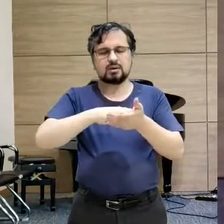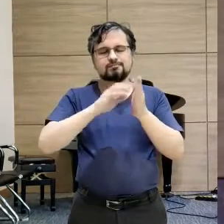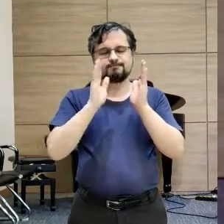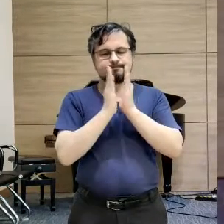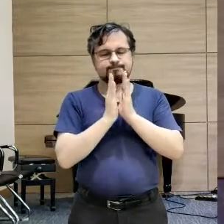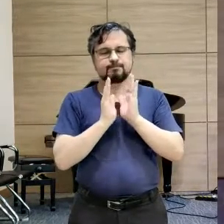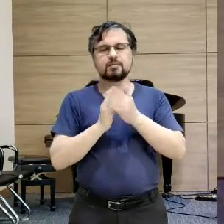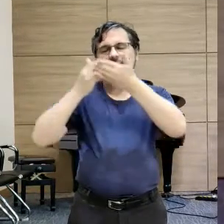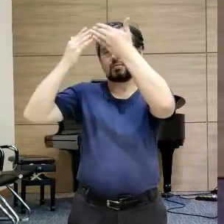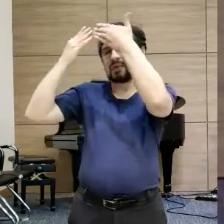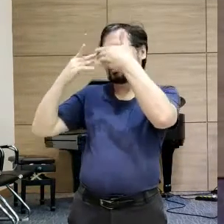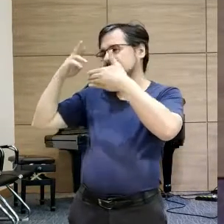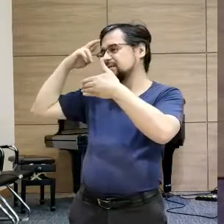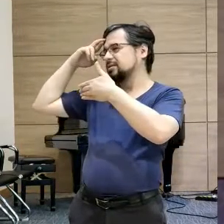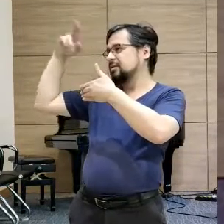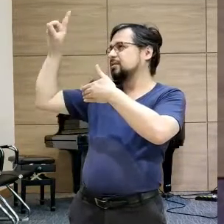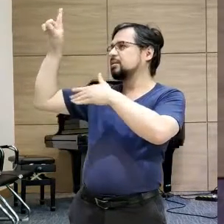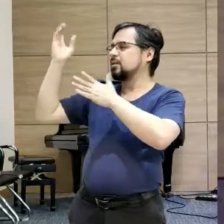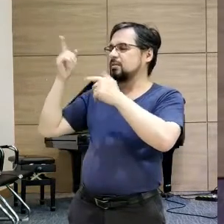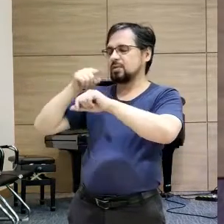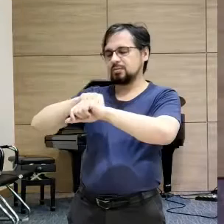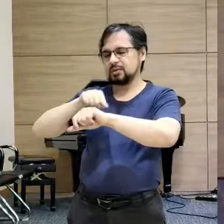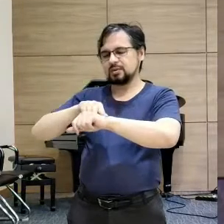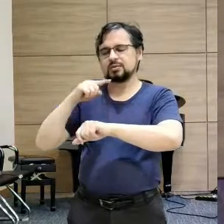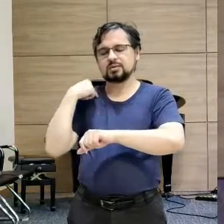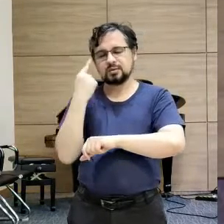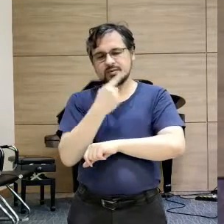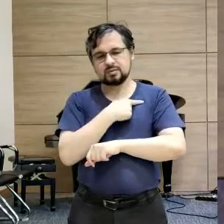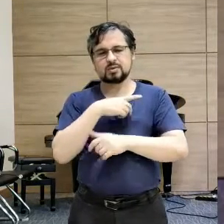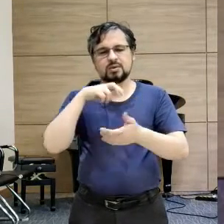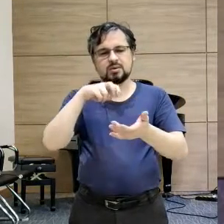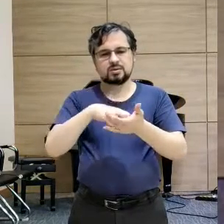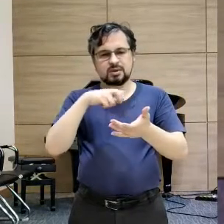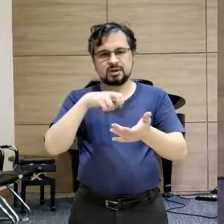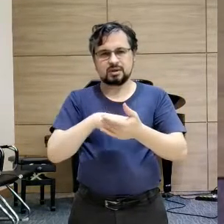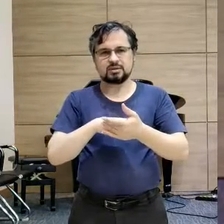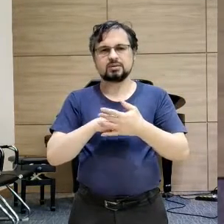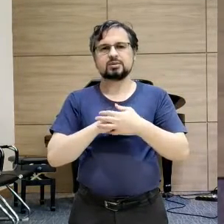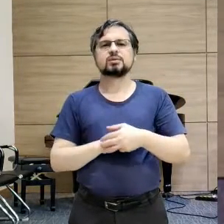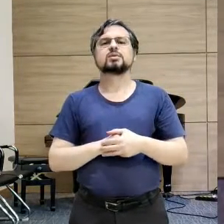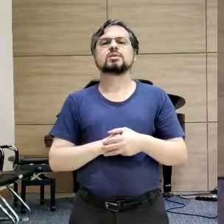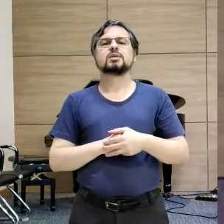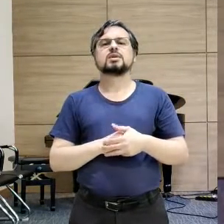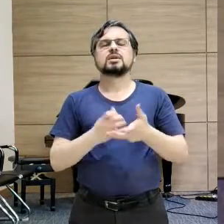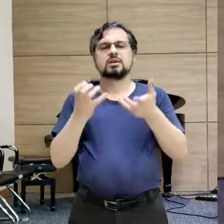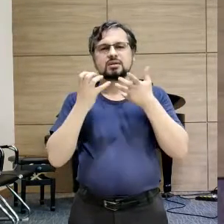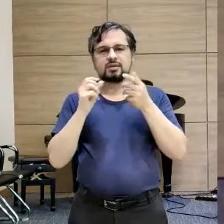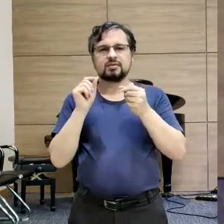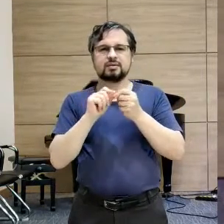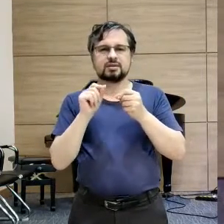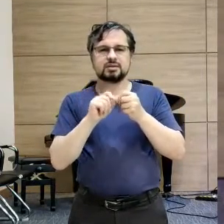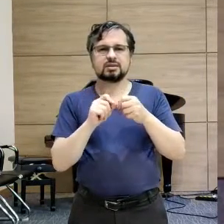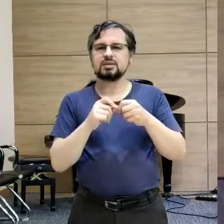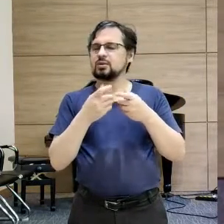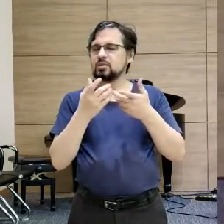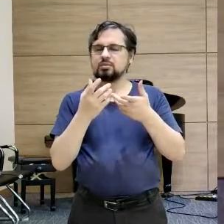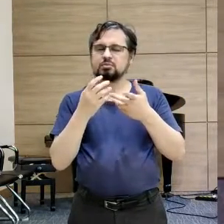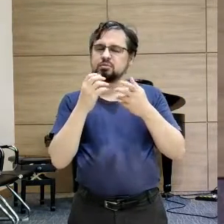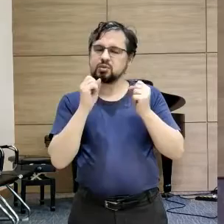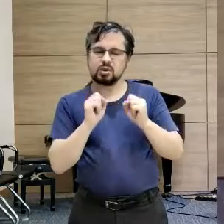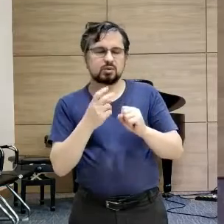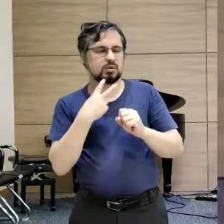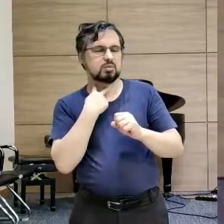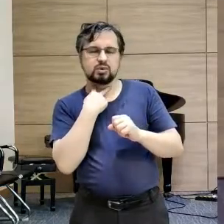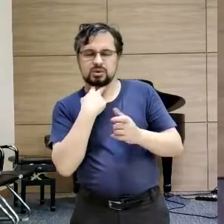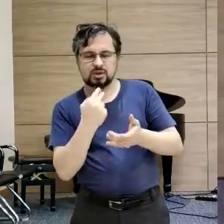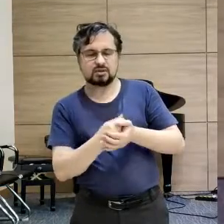se prostrar diante do Senhor nesse momento, e nós vamos ajoelhados, se você desejar fazer, se você não quiser ou não puder, você vai